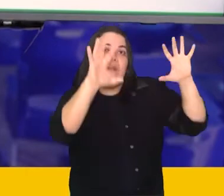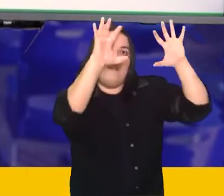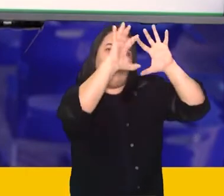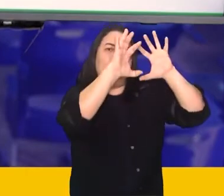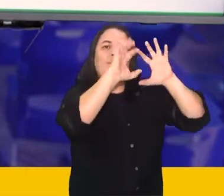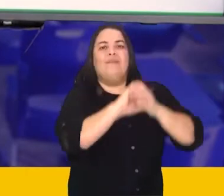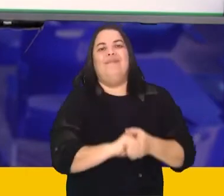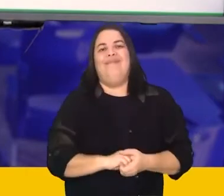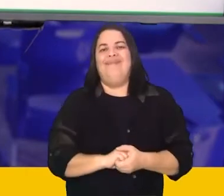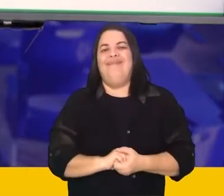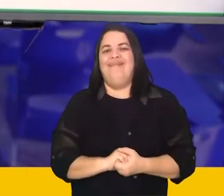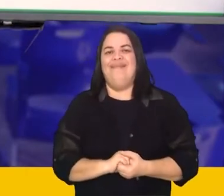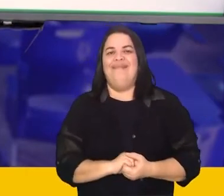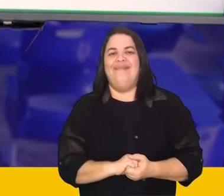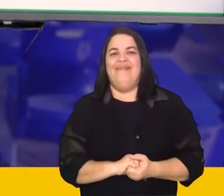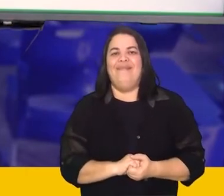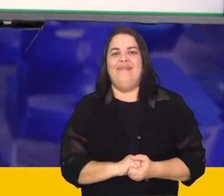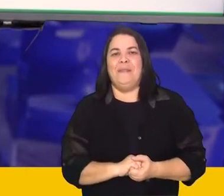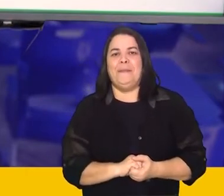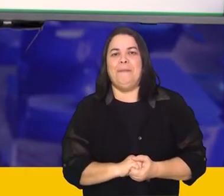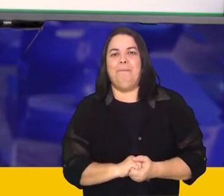verbal.